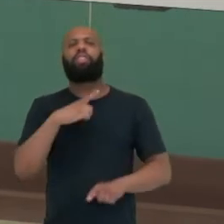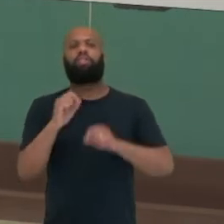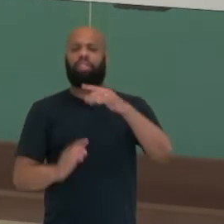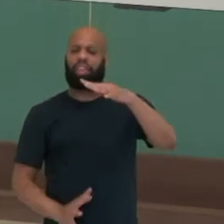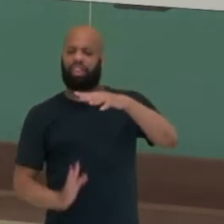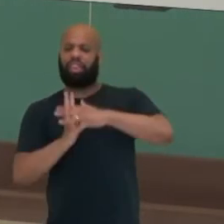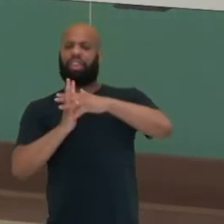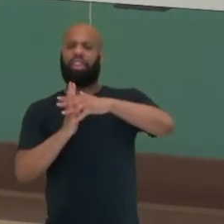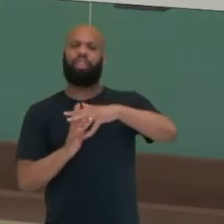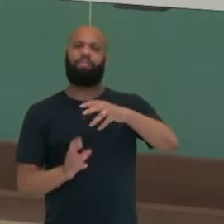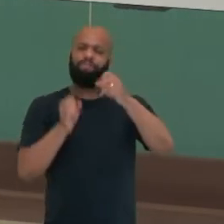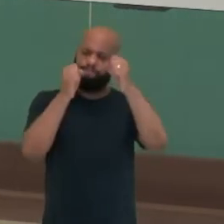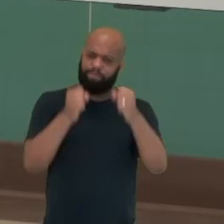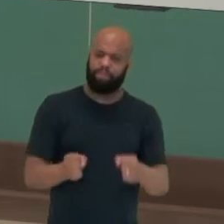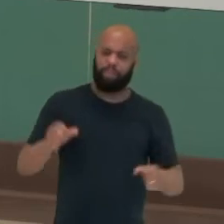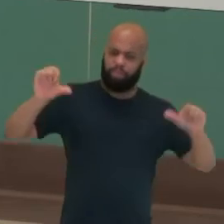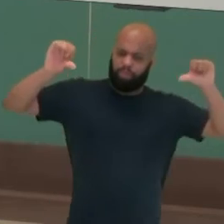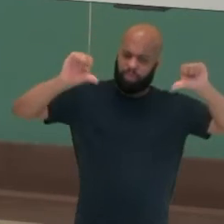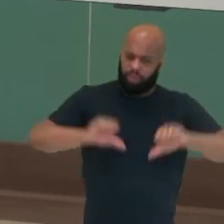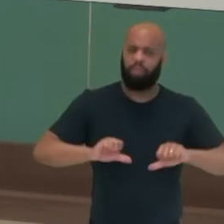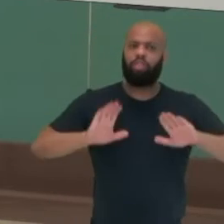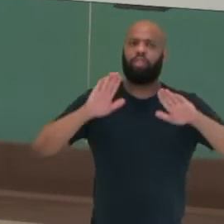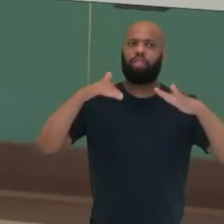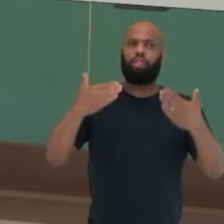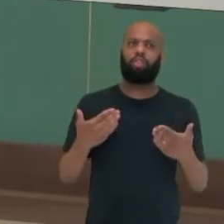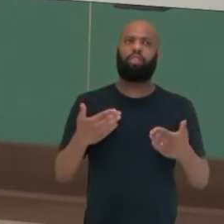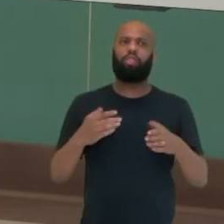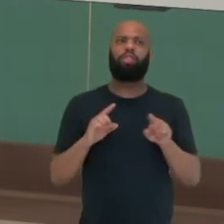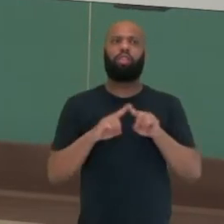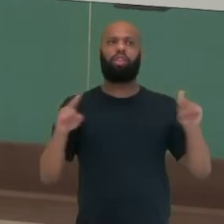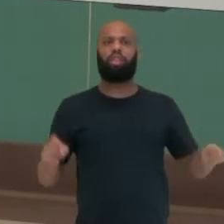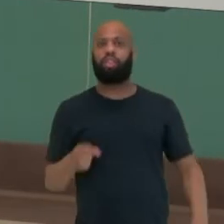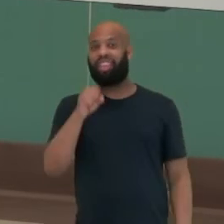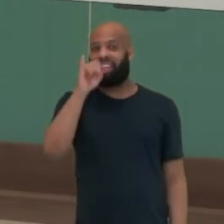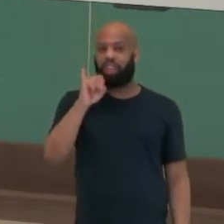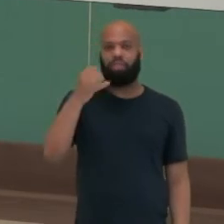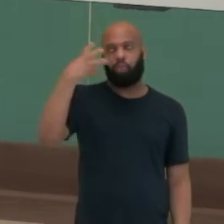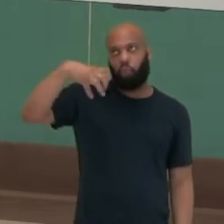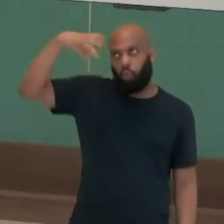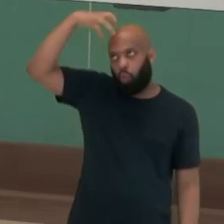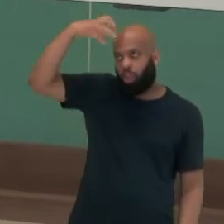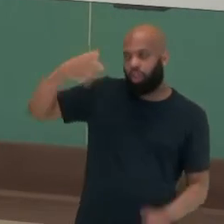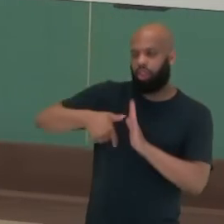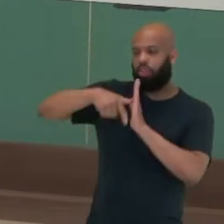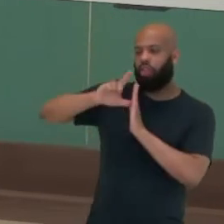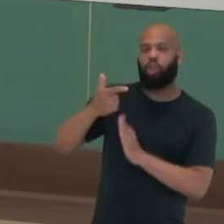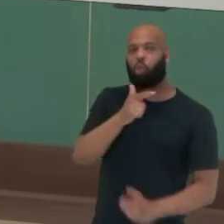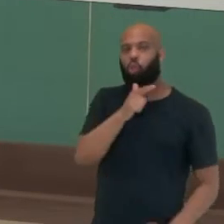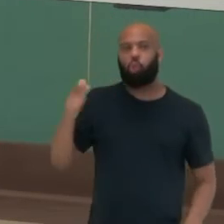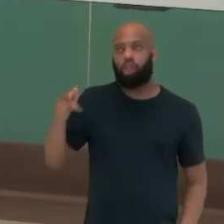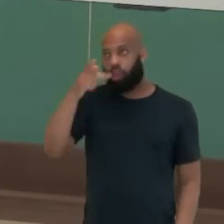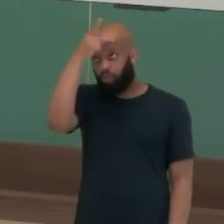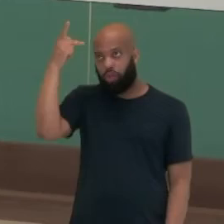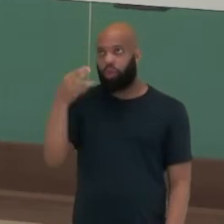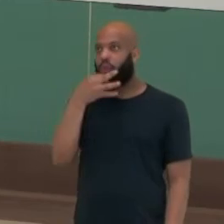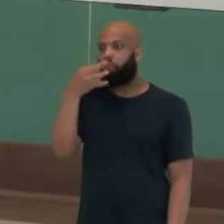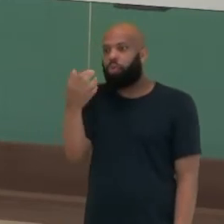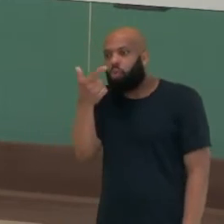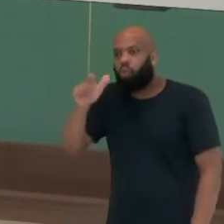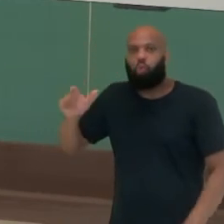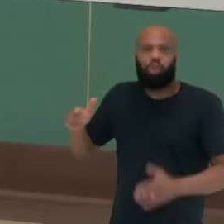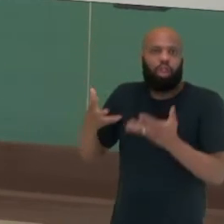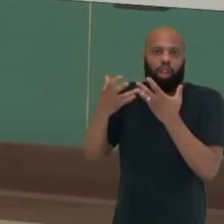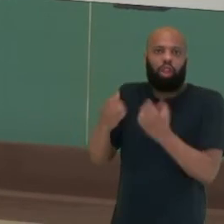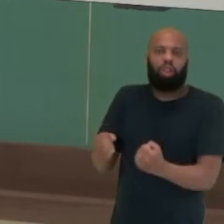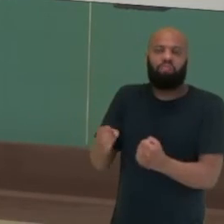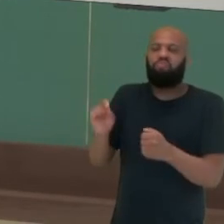não seria ainda mais duro, né? Então, quando os reis não tinham nenhuma contestação, eles eram